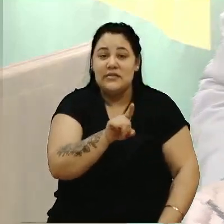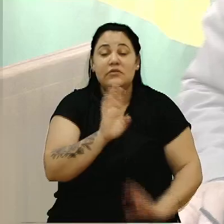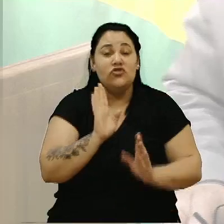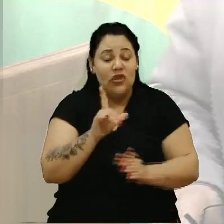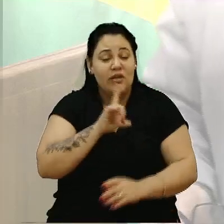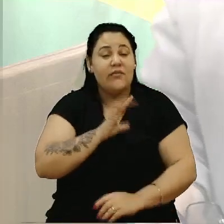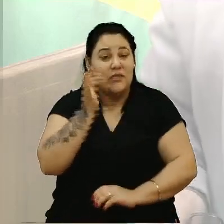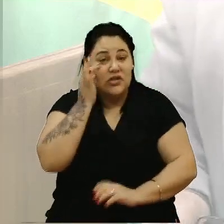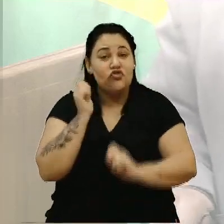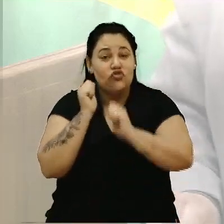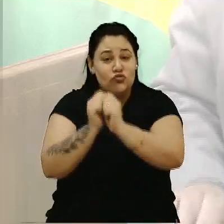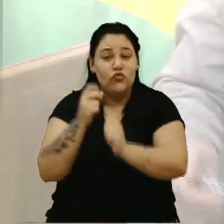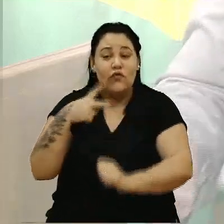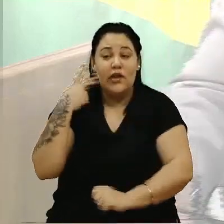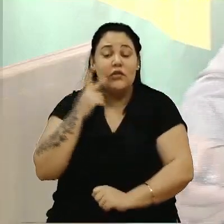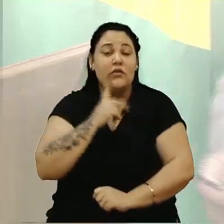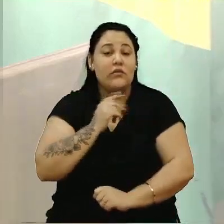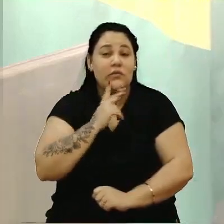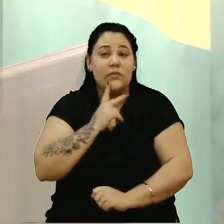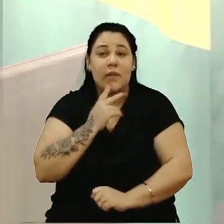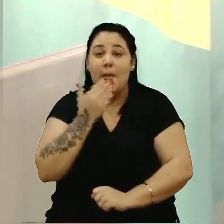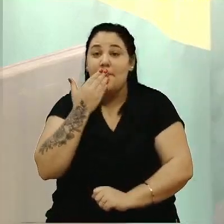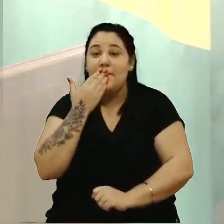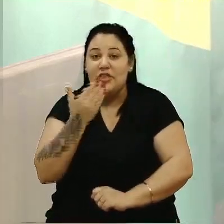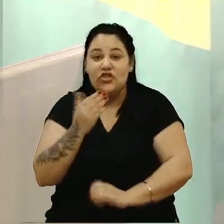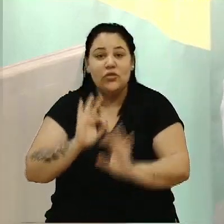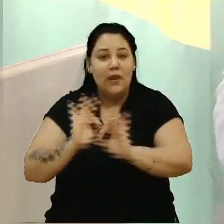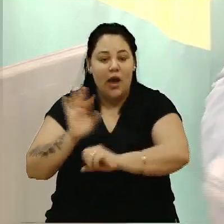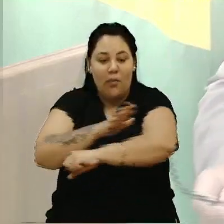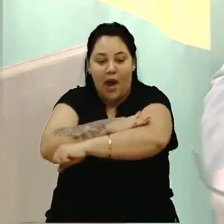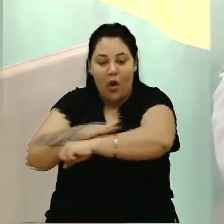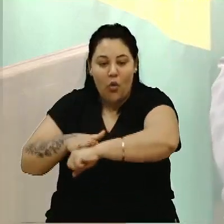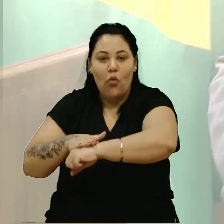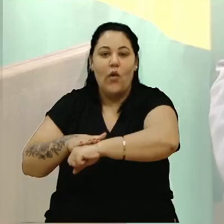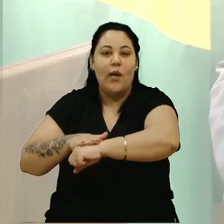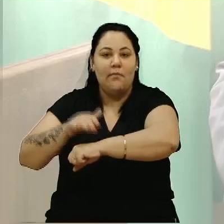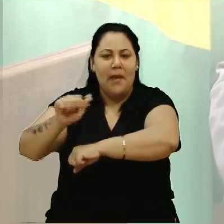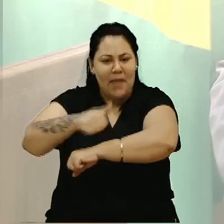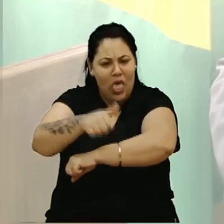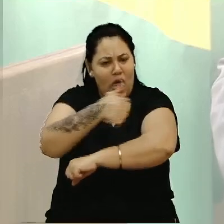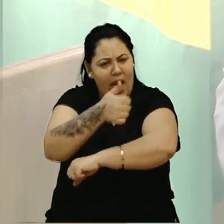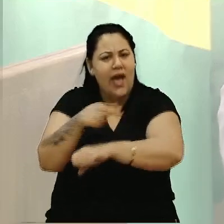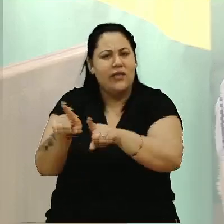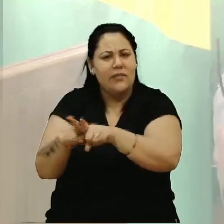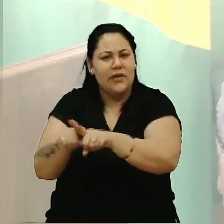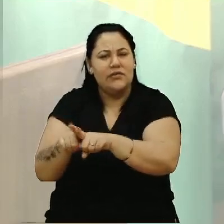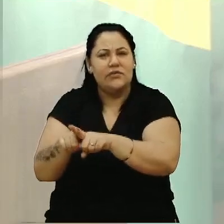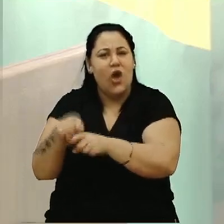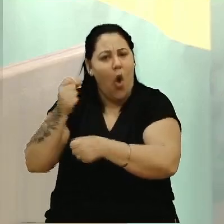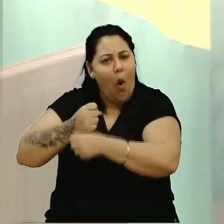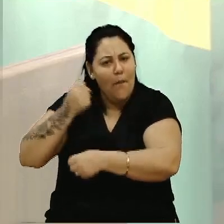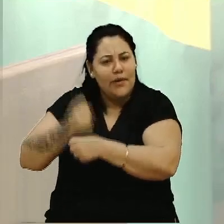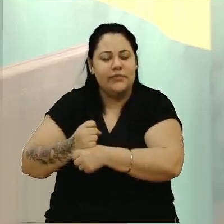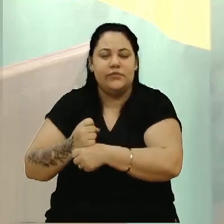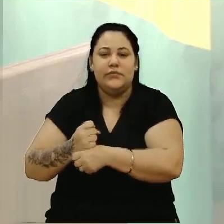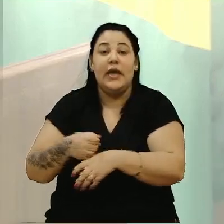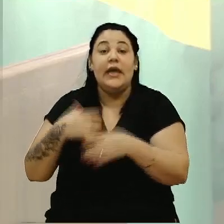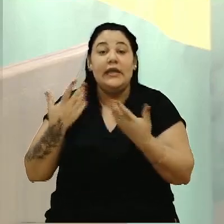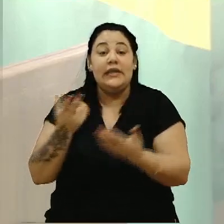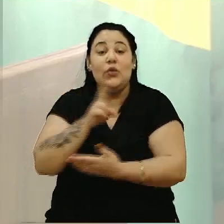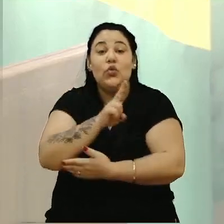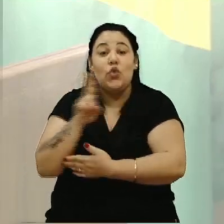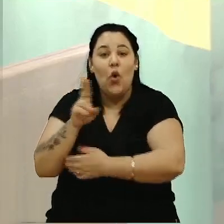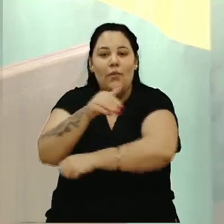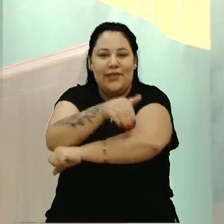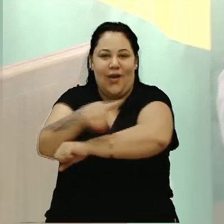Renato, pedindo patrulhamento, pedindo melhorias. Então, o nome de uma rua